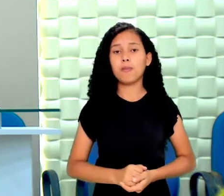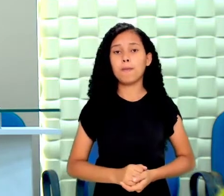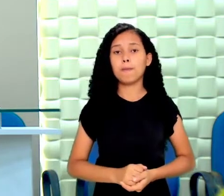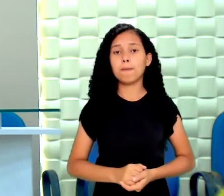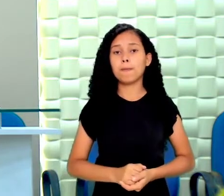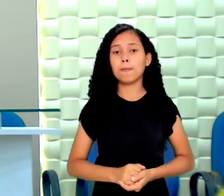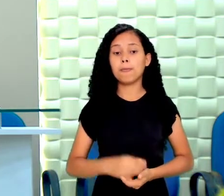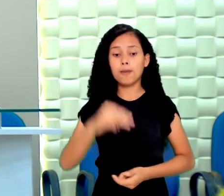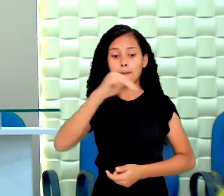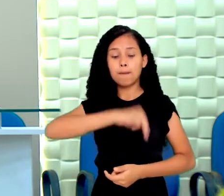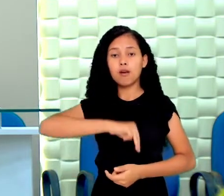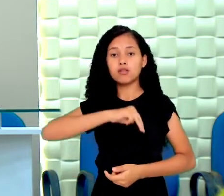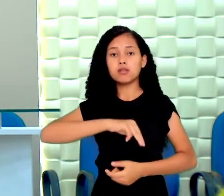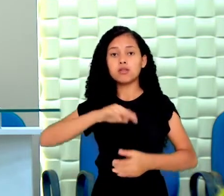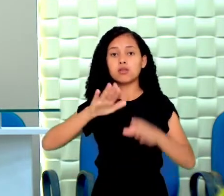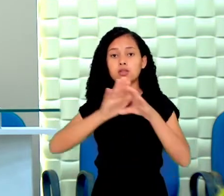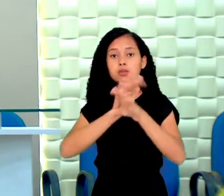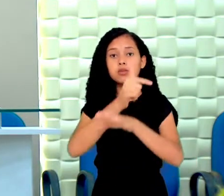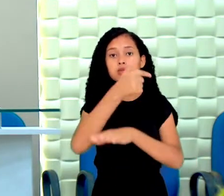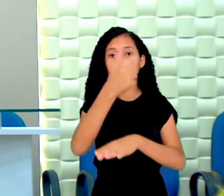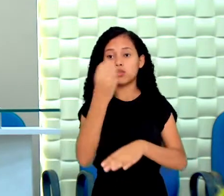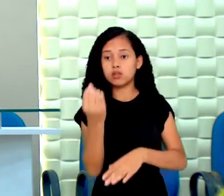Em Mateus 16,